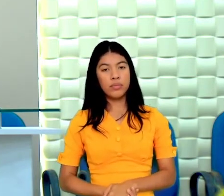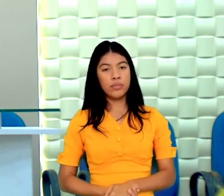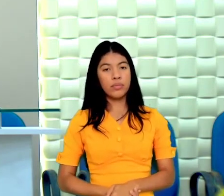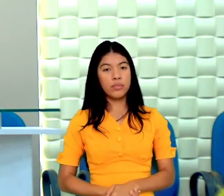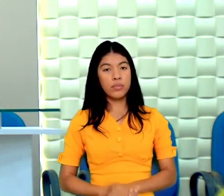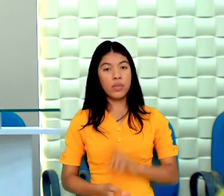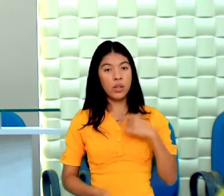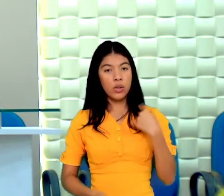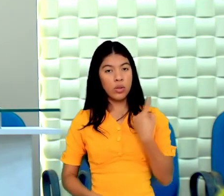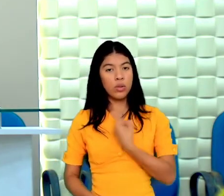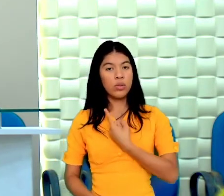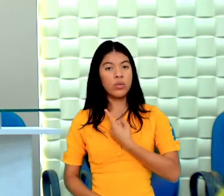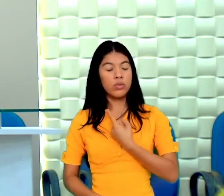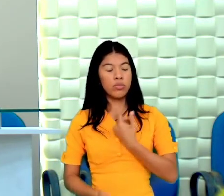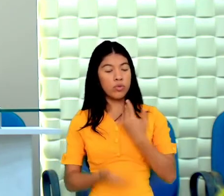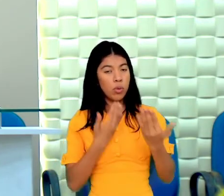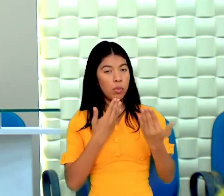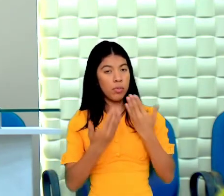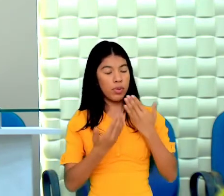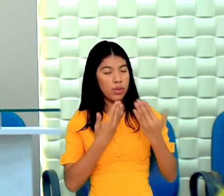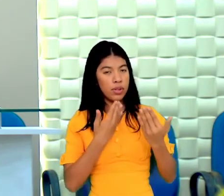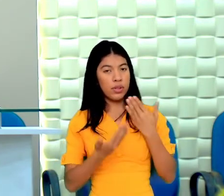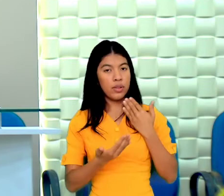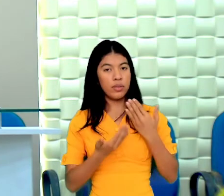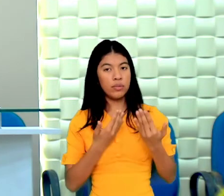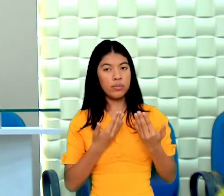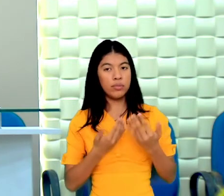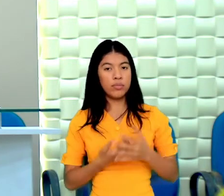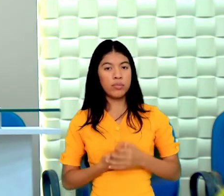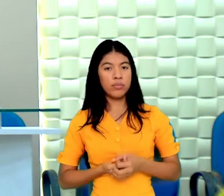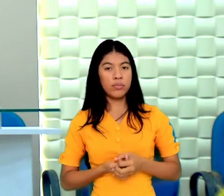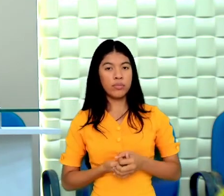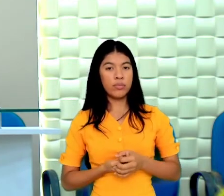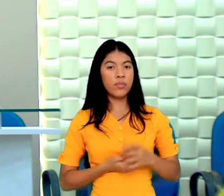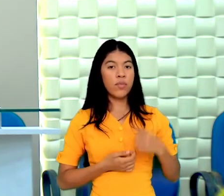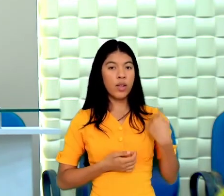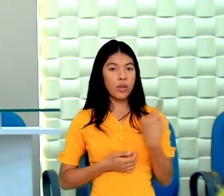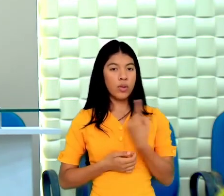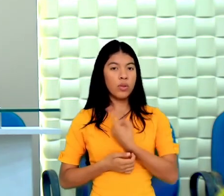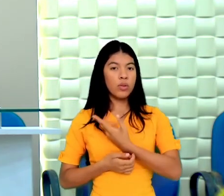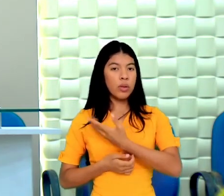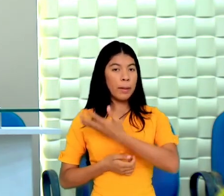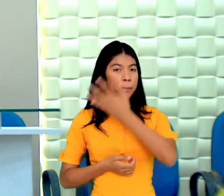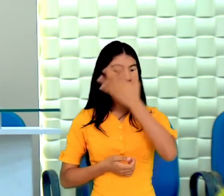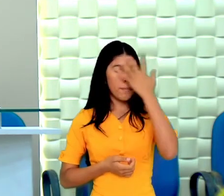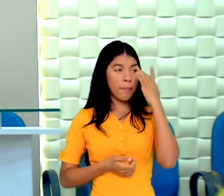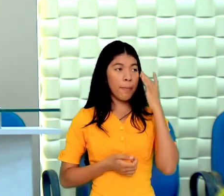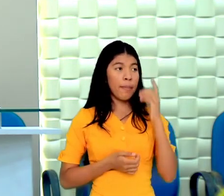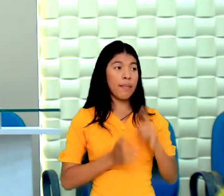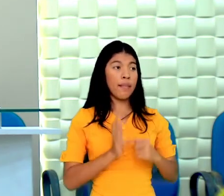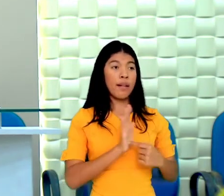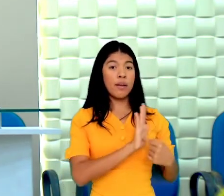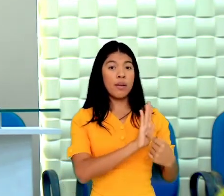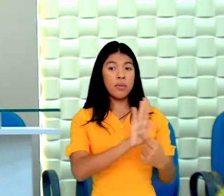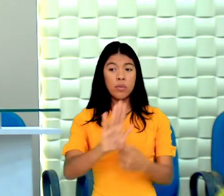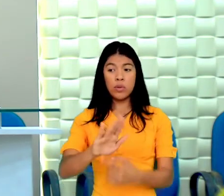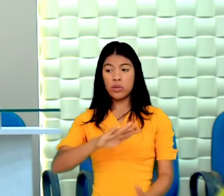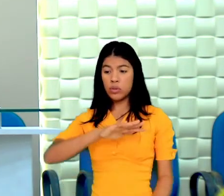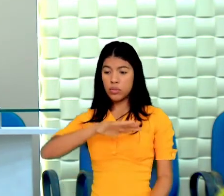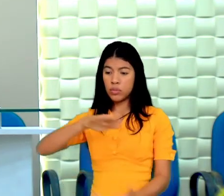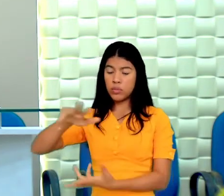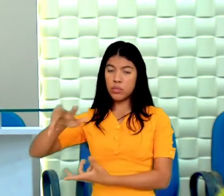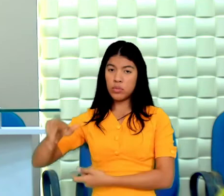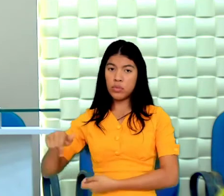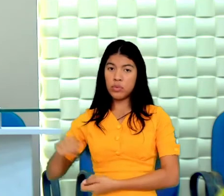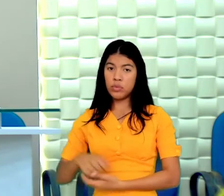Nós somos estas pessoas. Nós somos os que sinalizam para o mundo: olha, vocês